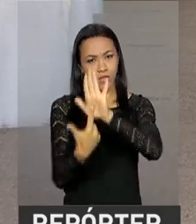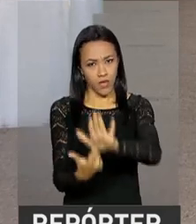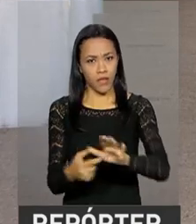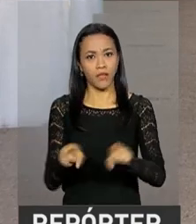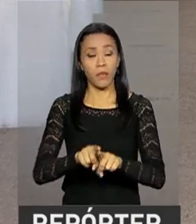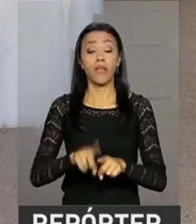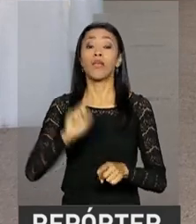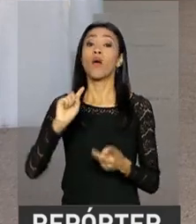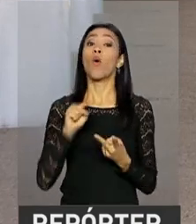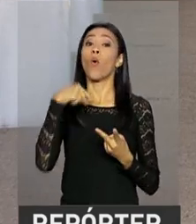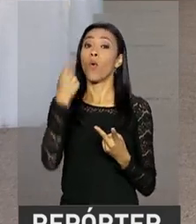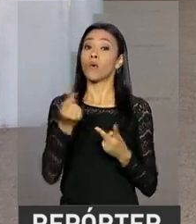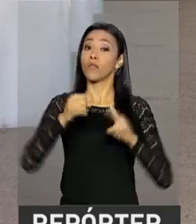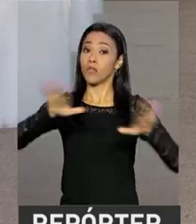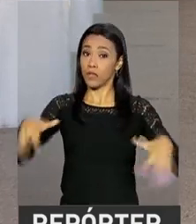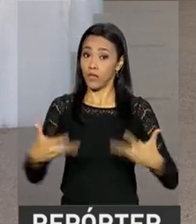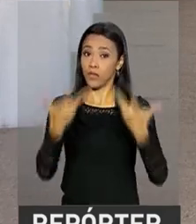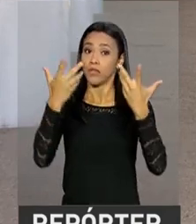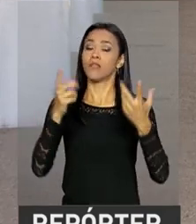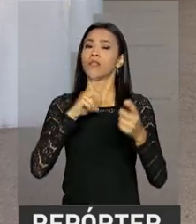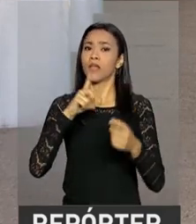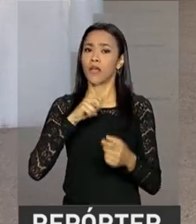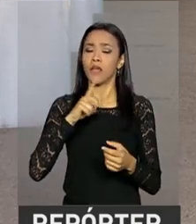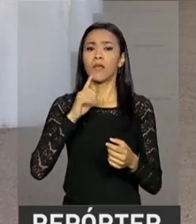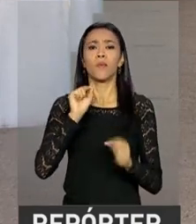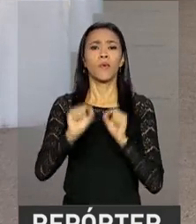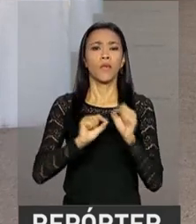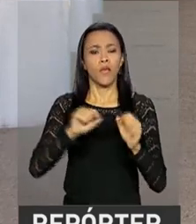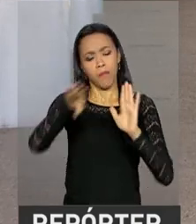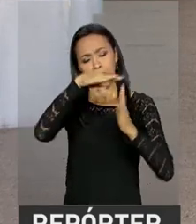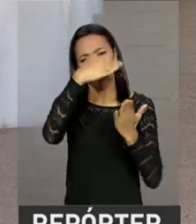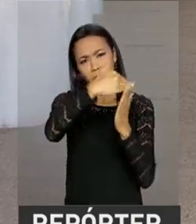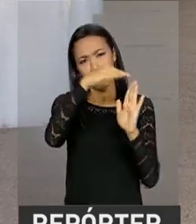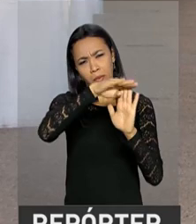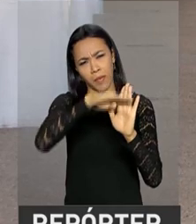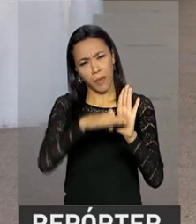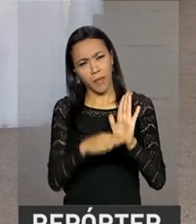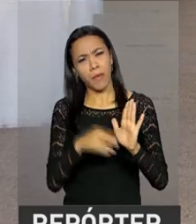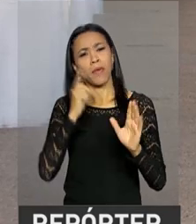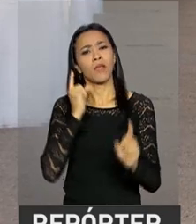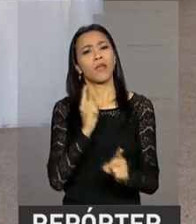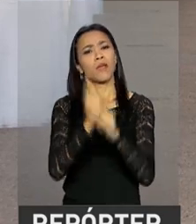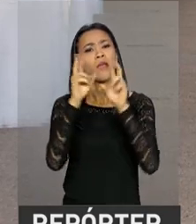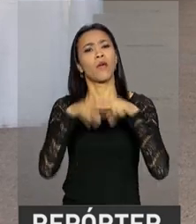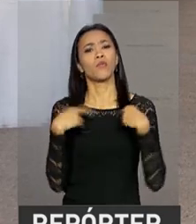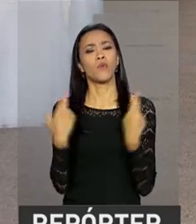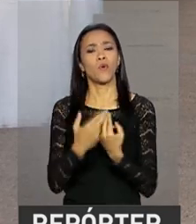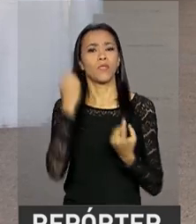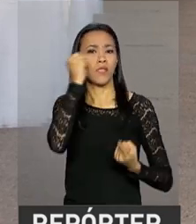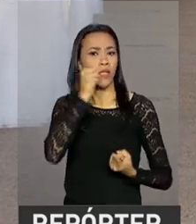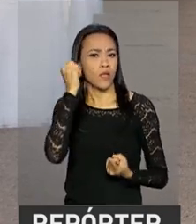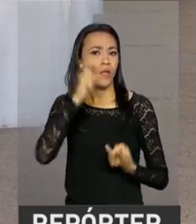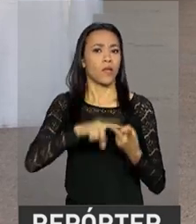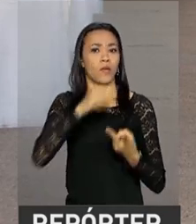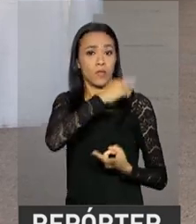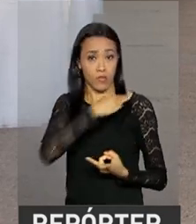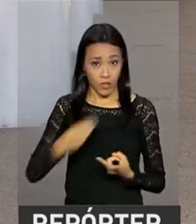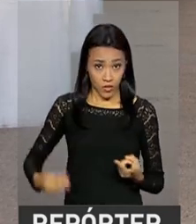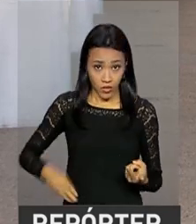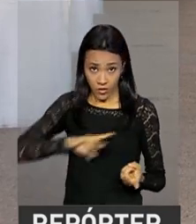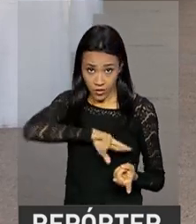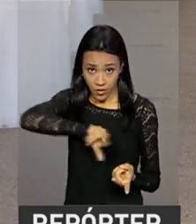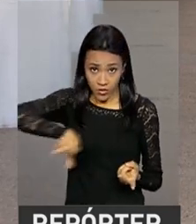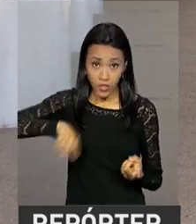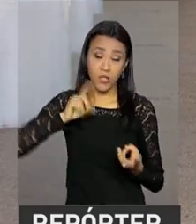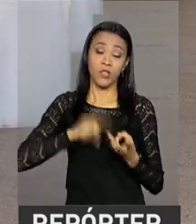dessa cerimônia o presidente Michel Temer tem uma extensa agenda de reuniões com senadores ministros com o governador